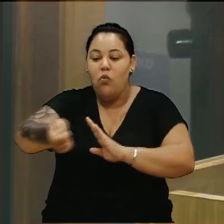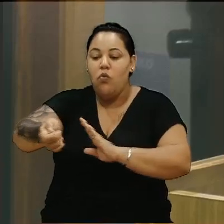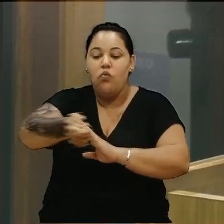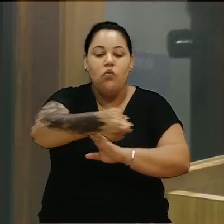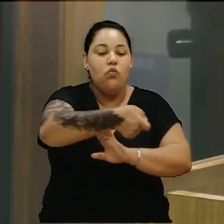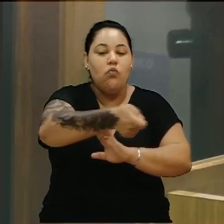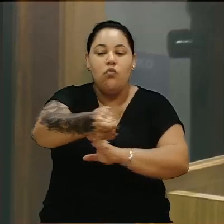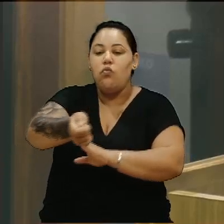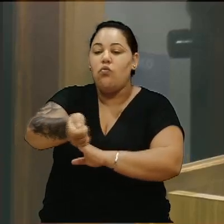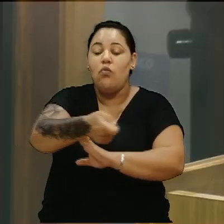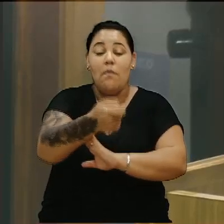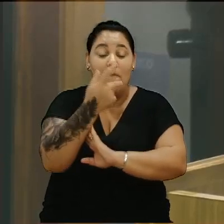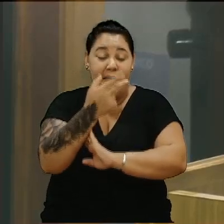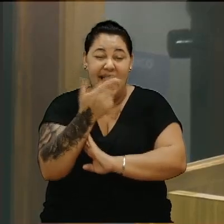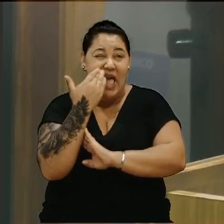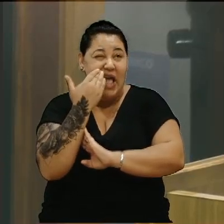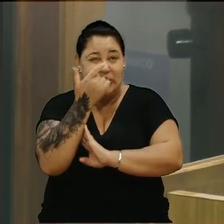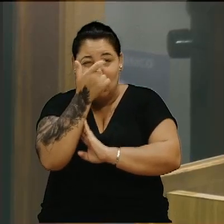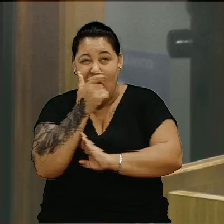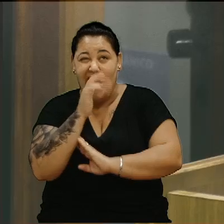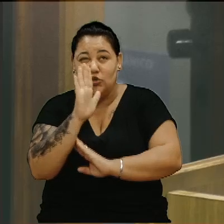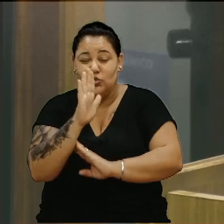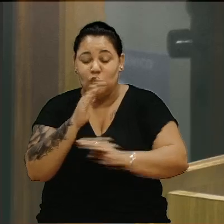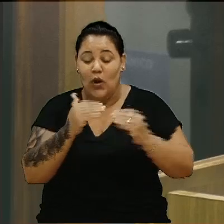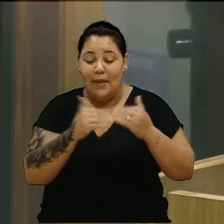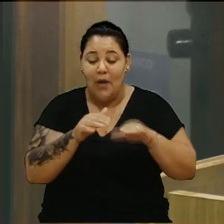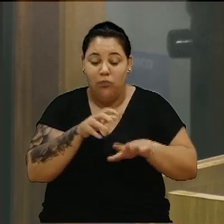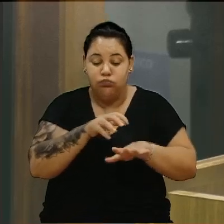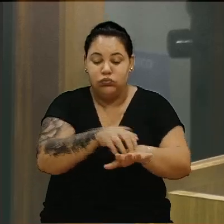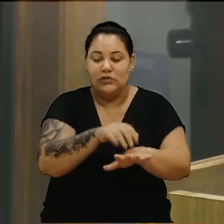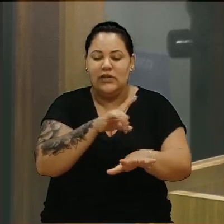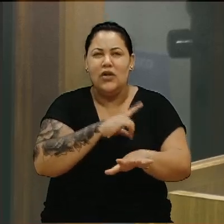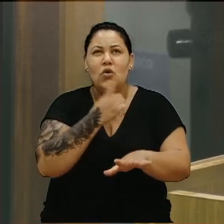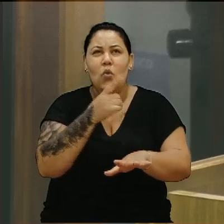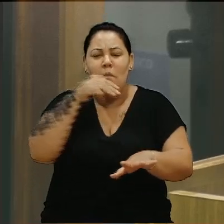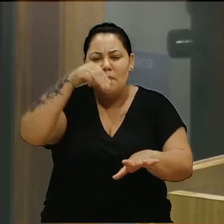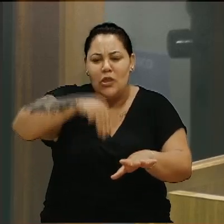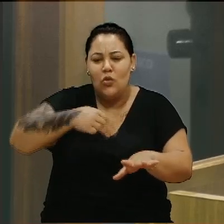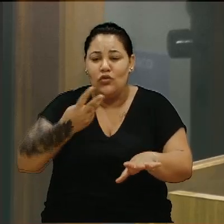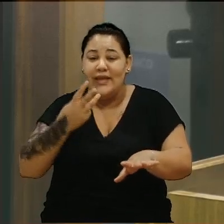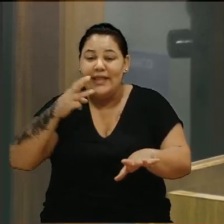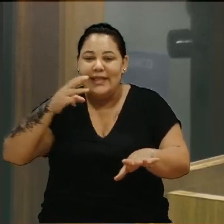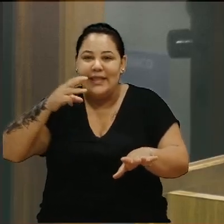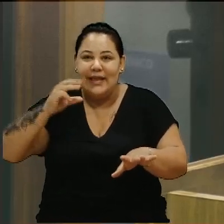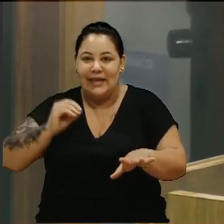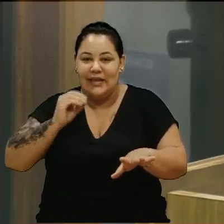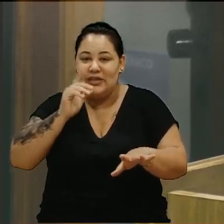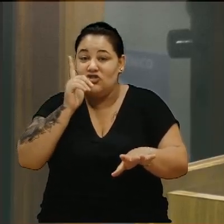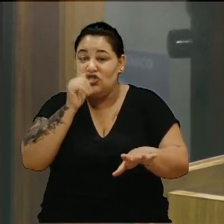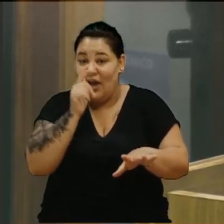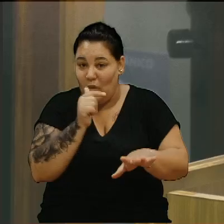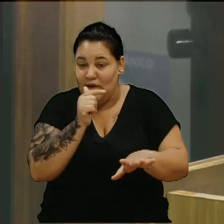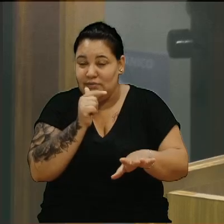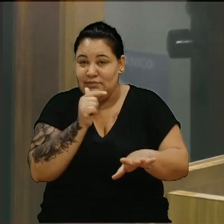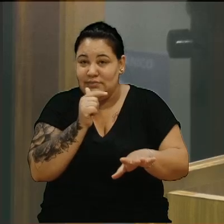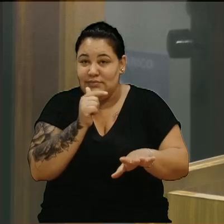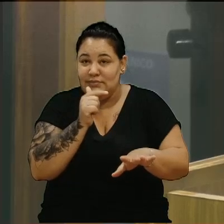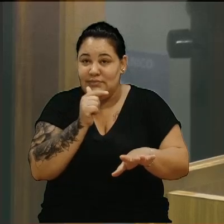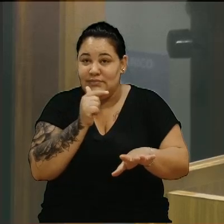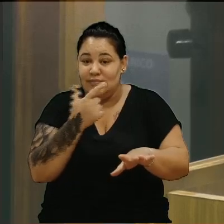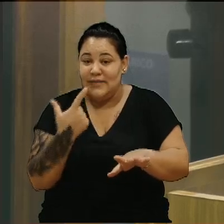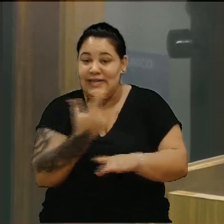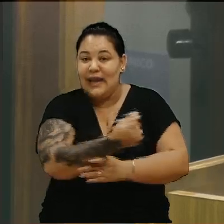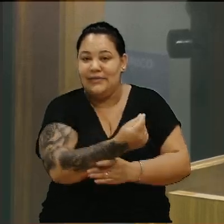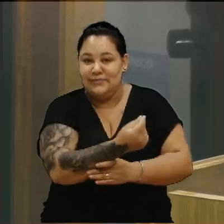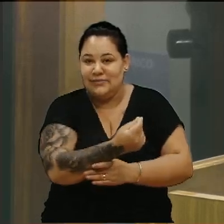Me parece, salvo engano, que um caminhão ele tem uma duração de 1 minuto e 30 no máximo, quando no máximo da sua vazão é a